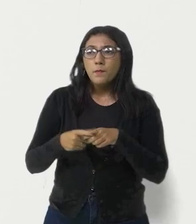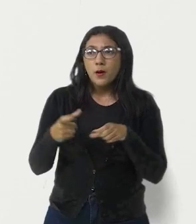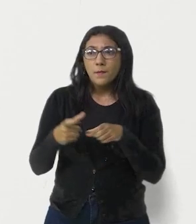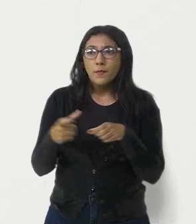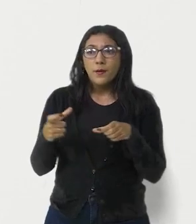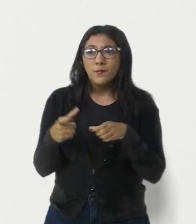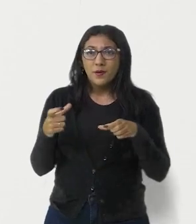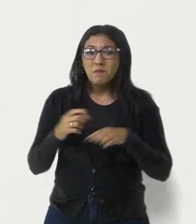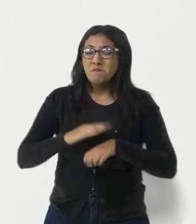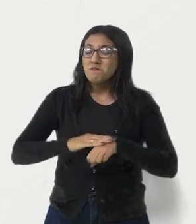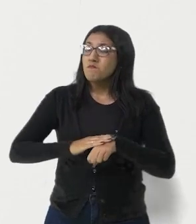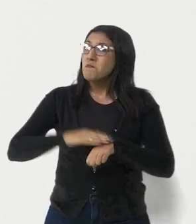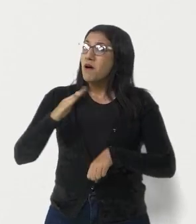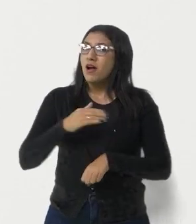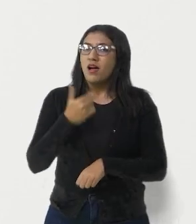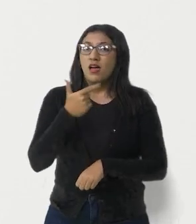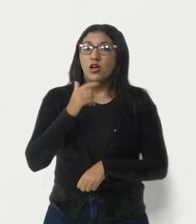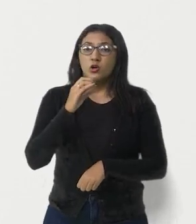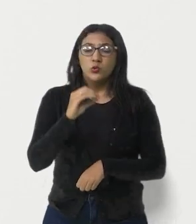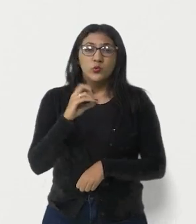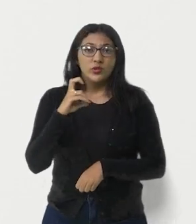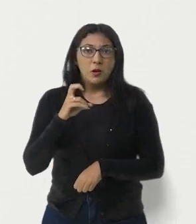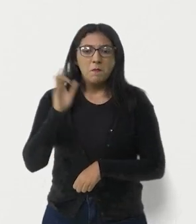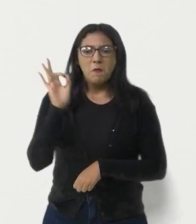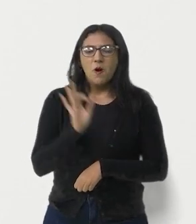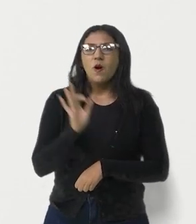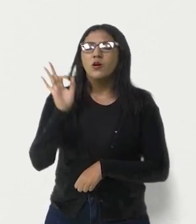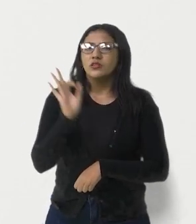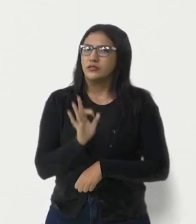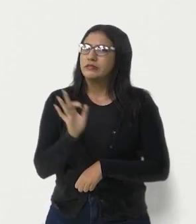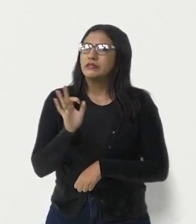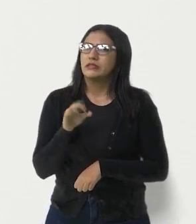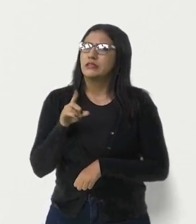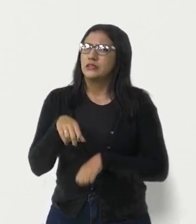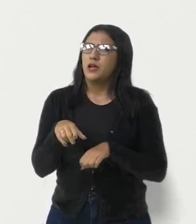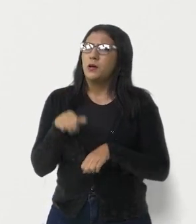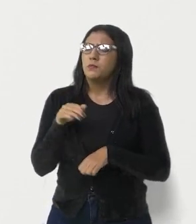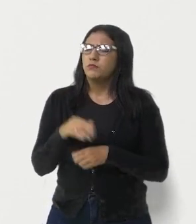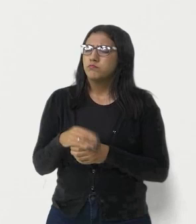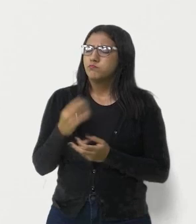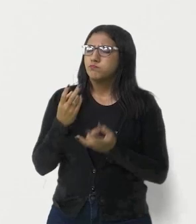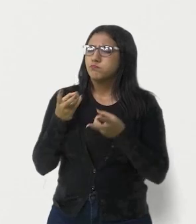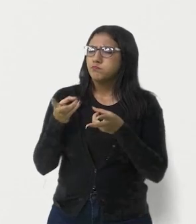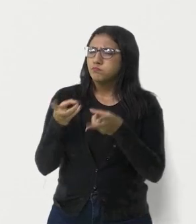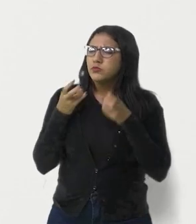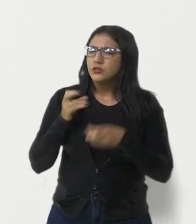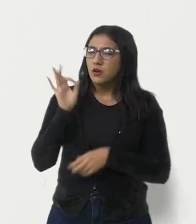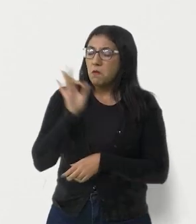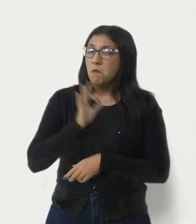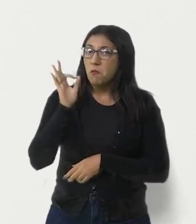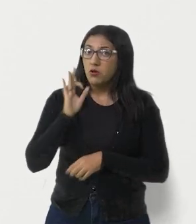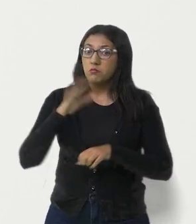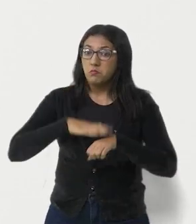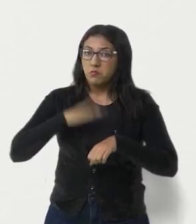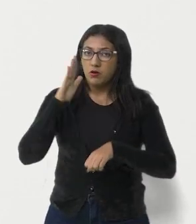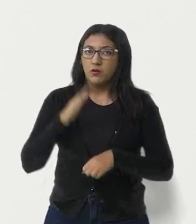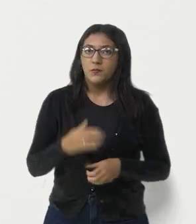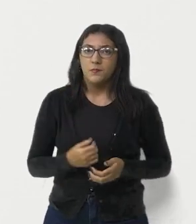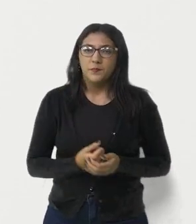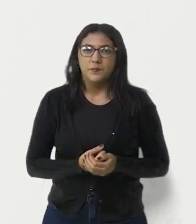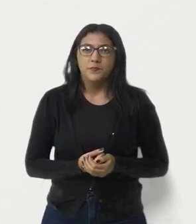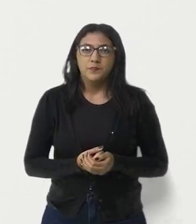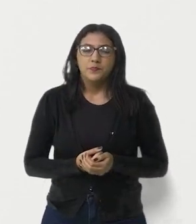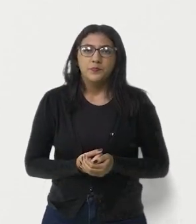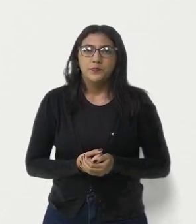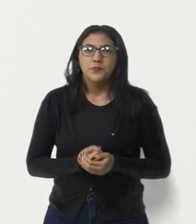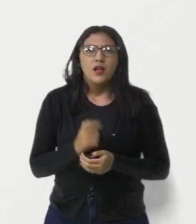cresceu mais de 205%. Então, em termos proporcionais, a população indígena está crescendo muito mais. Assim,